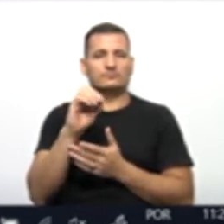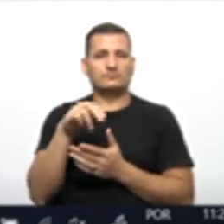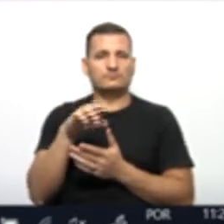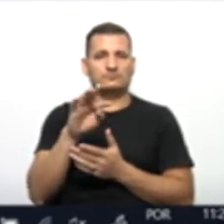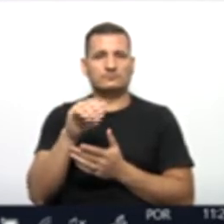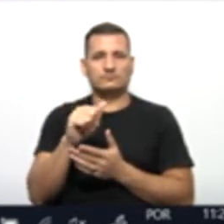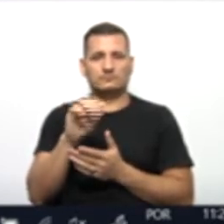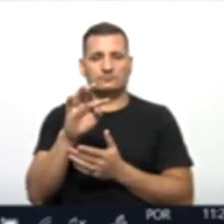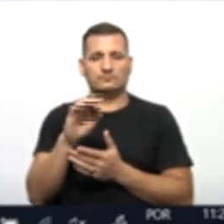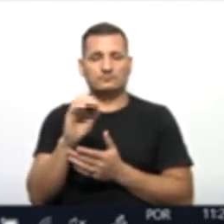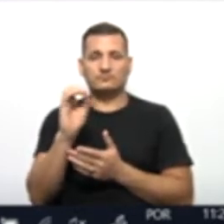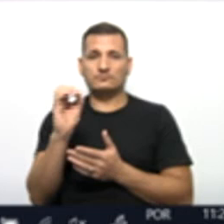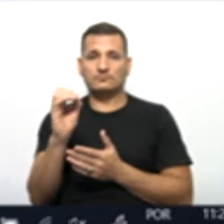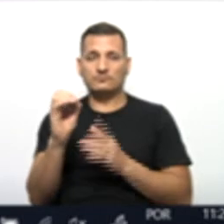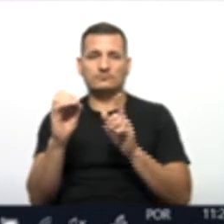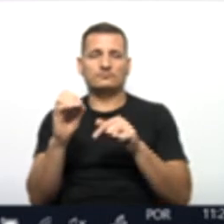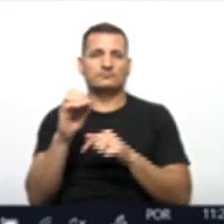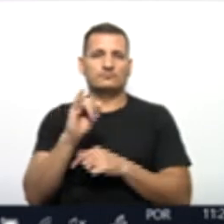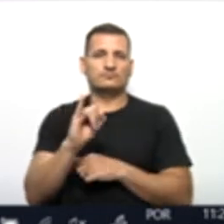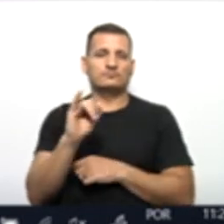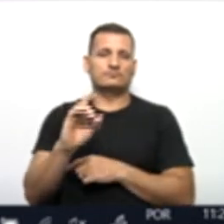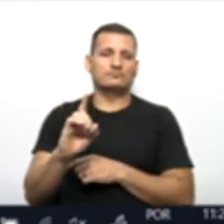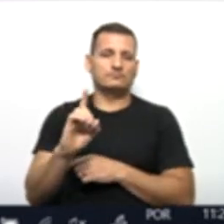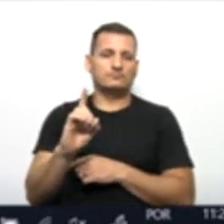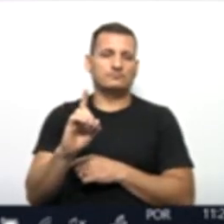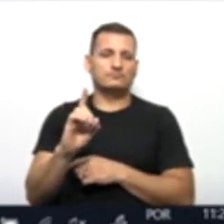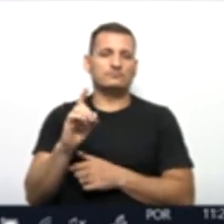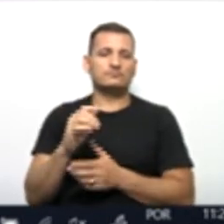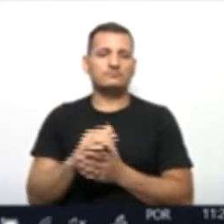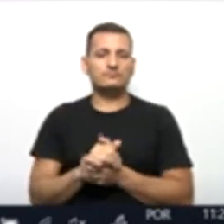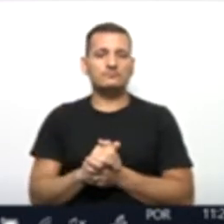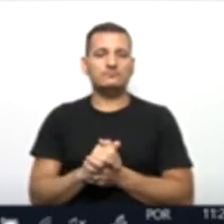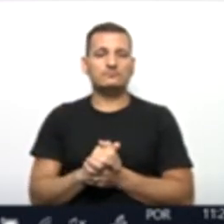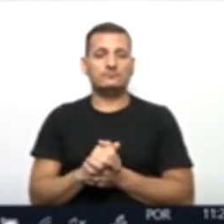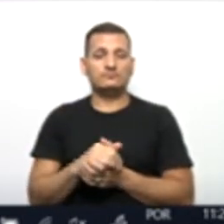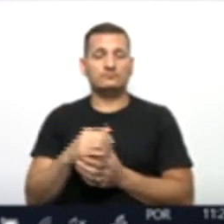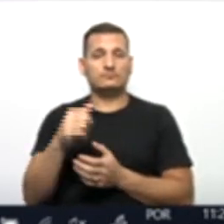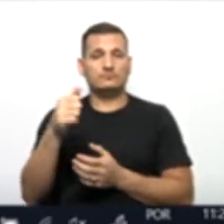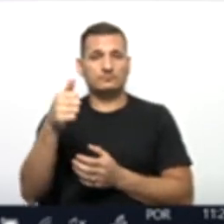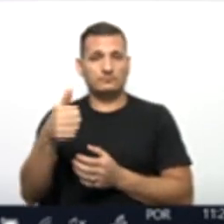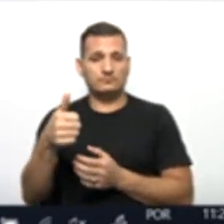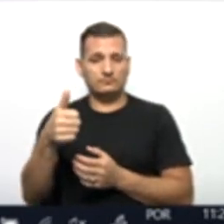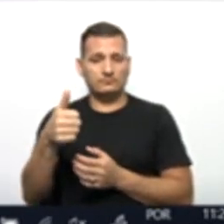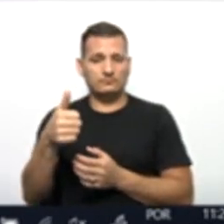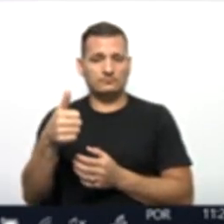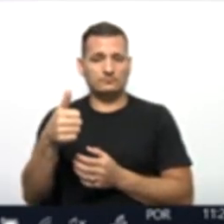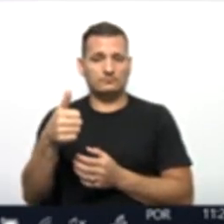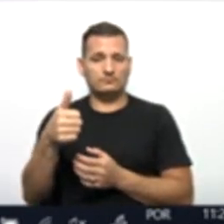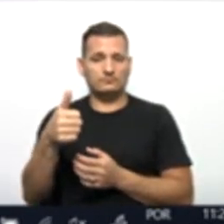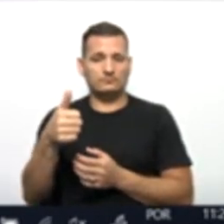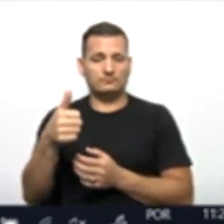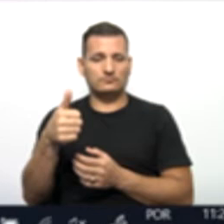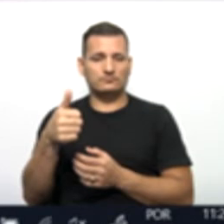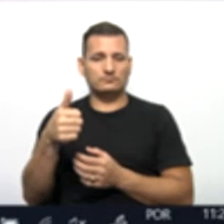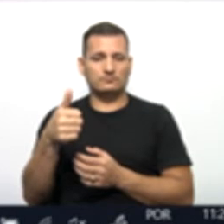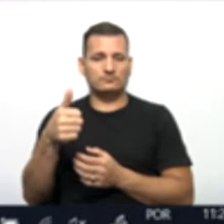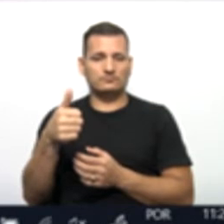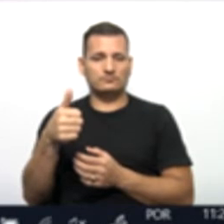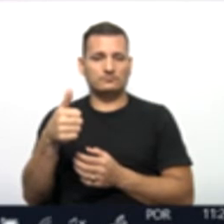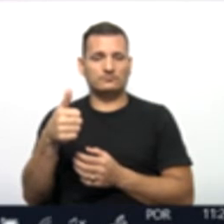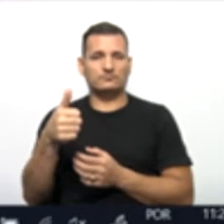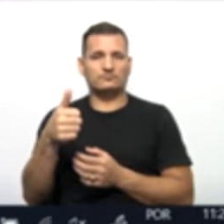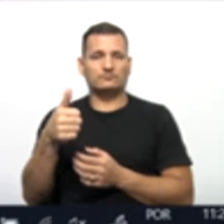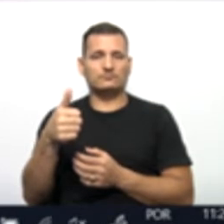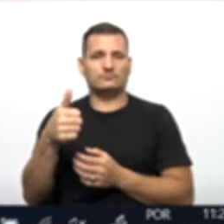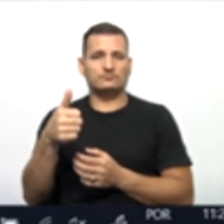referindo ao haidê o contato da posição 1 quando ele coloca esse colchete está dizendo a posição